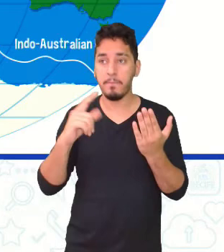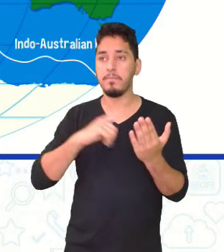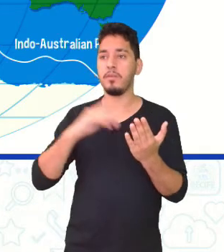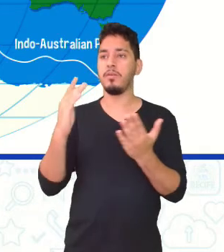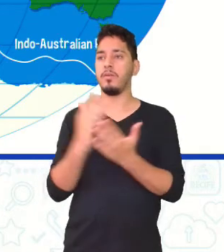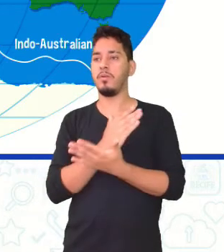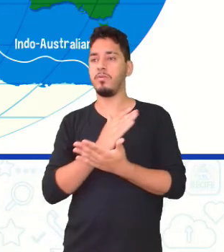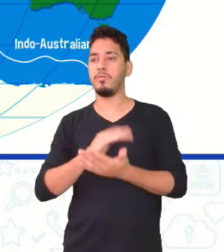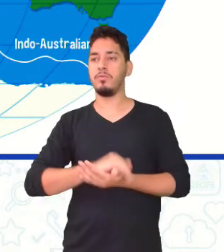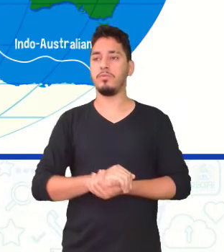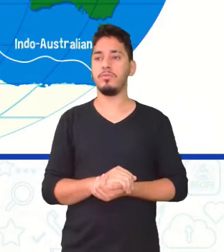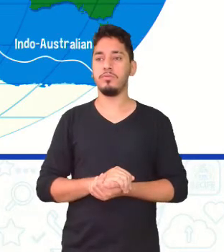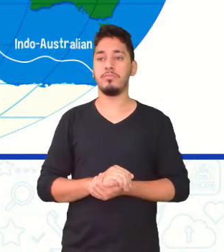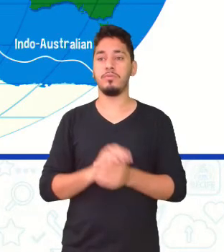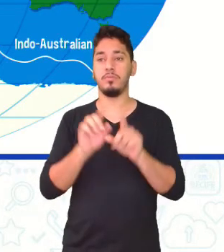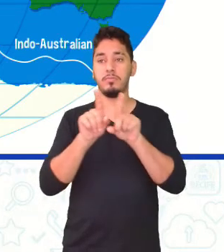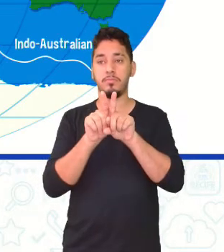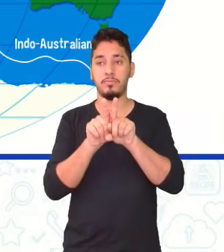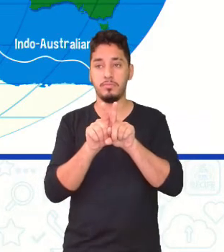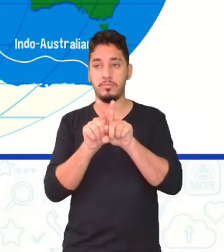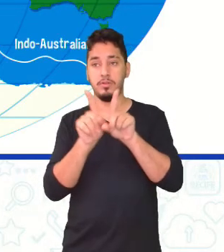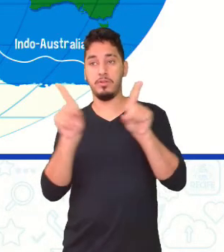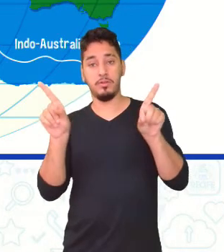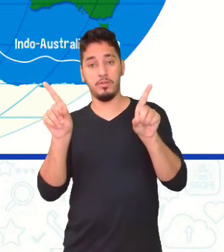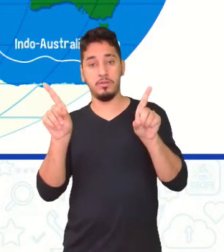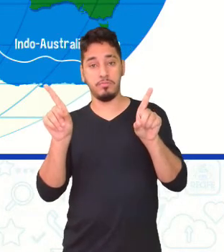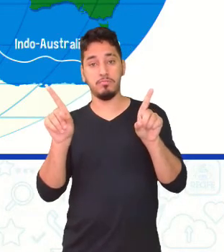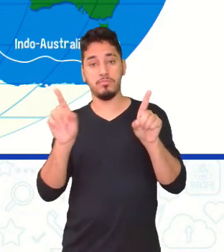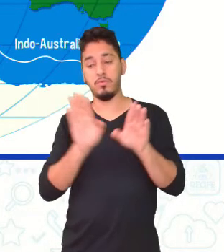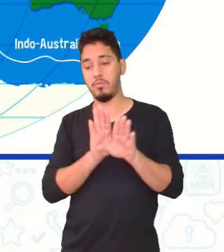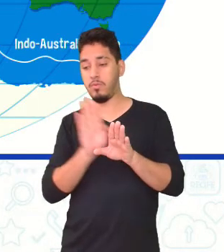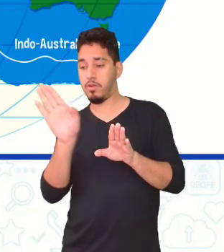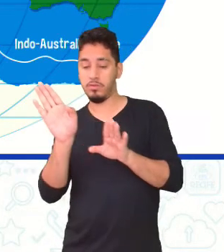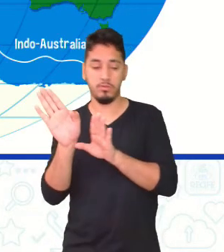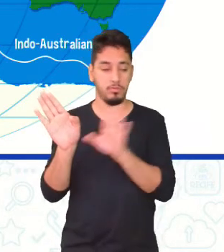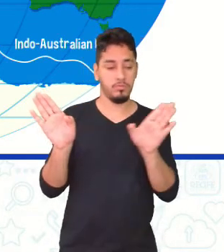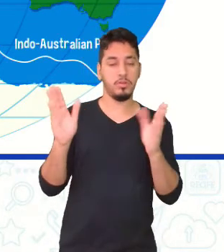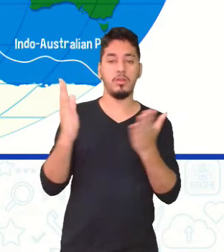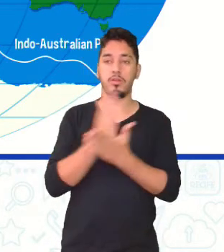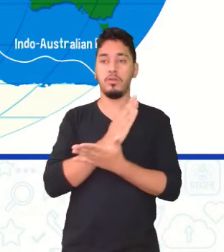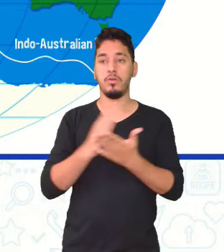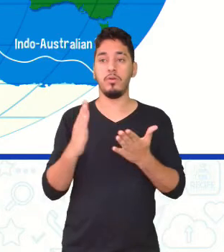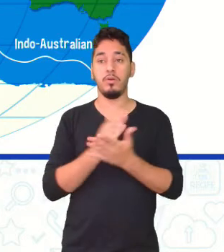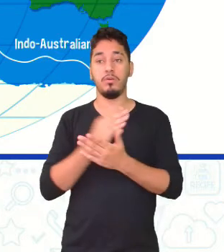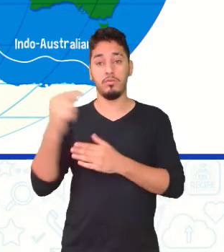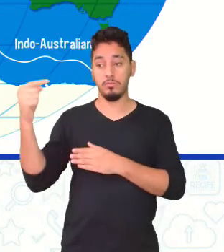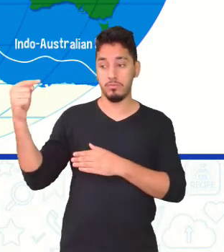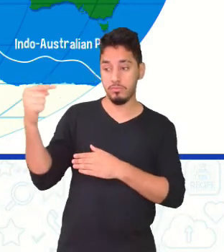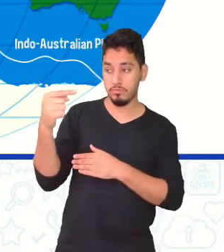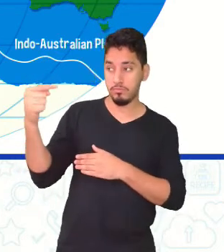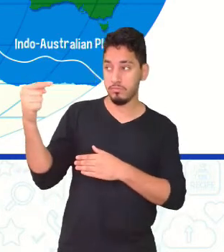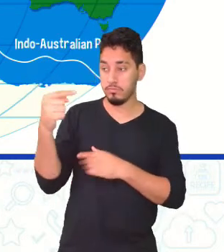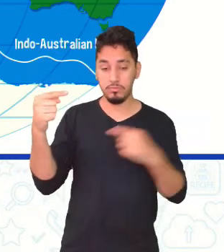algumas que estão indo no sentido contrário, uma para o lado, outra para o outro, e tem algumas indo de